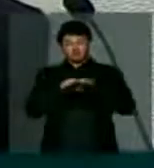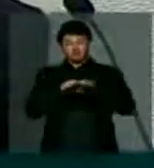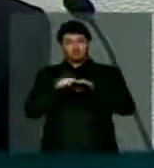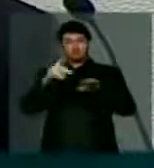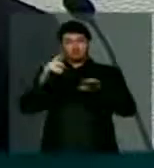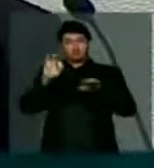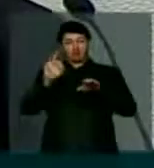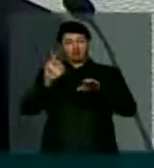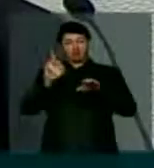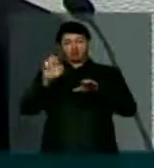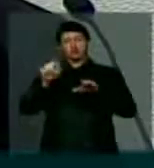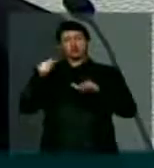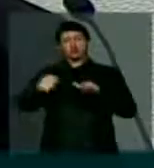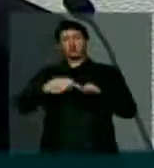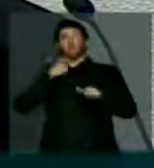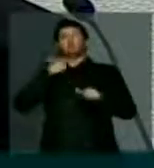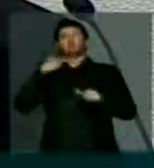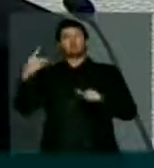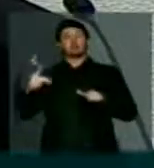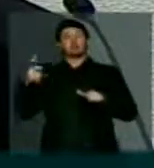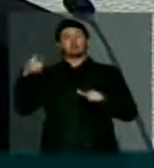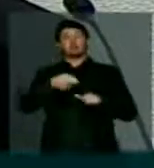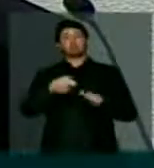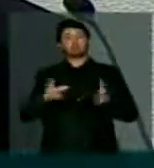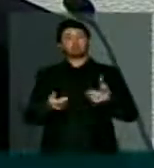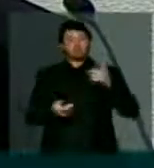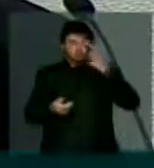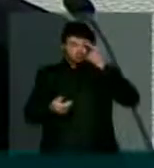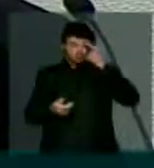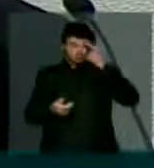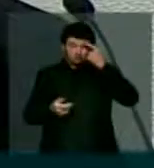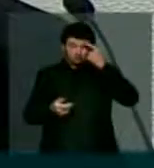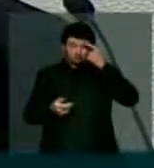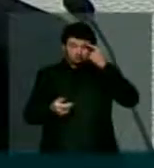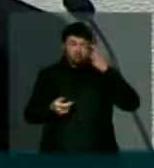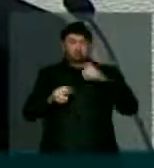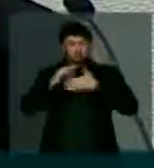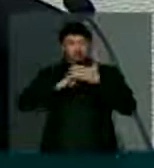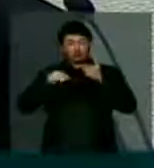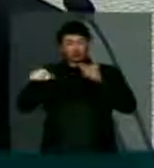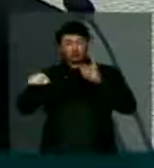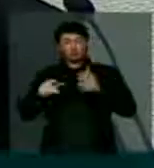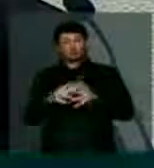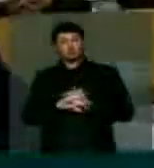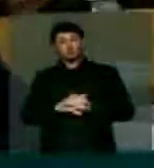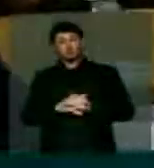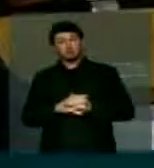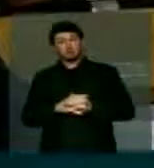impasse, a Petrobras podia impor a sua vontade. Isso está explícito lá.